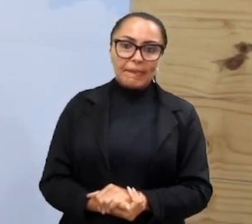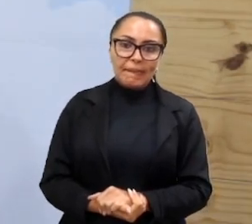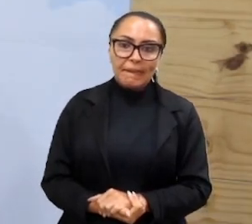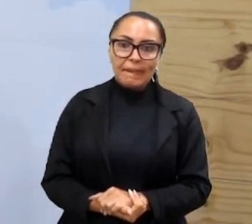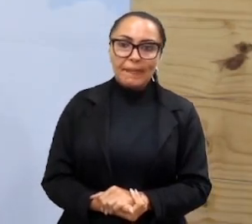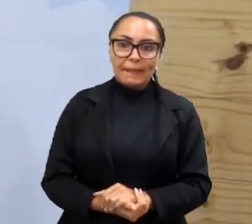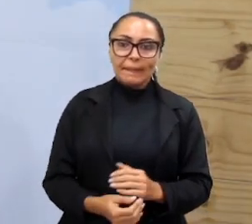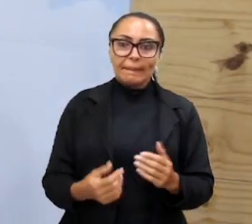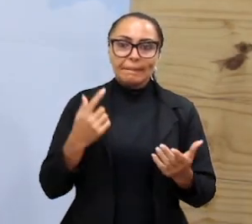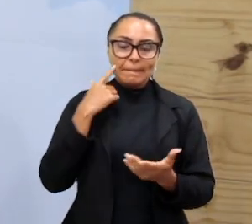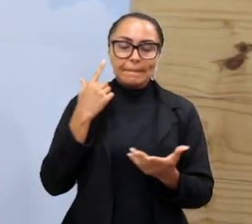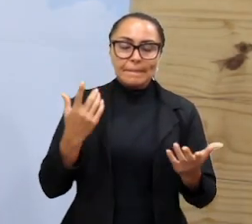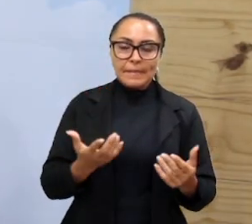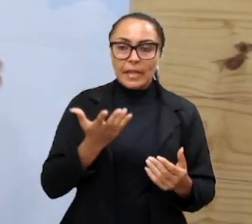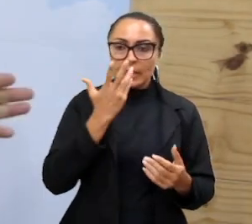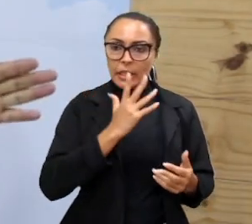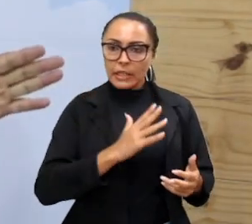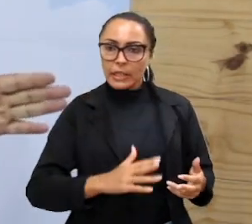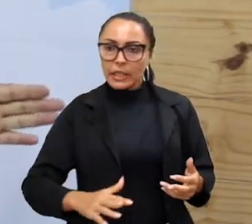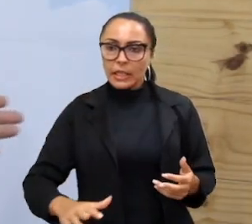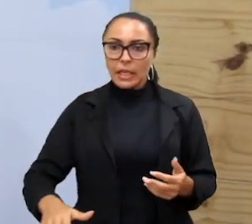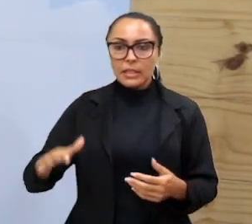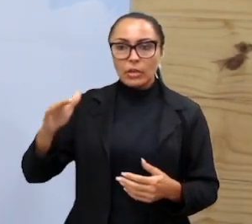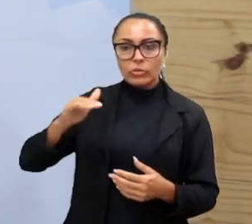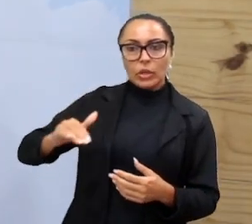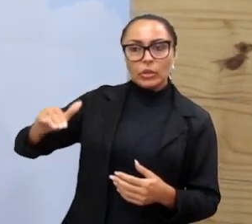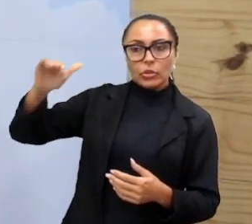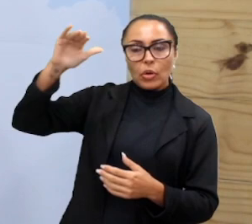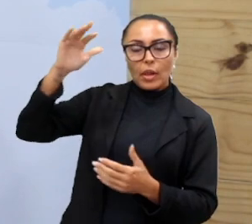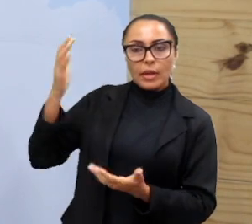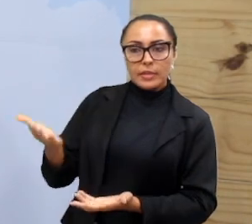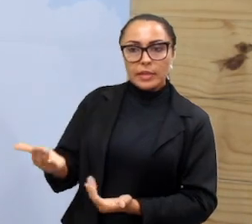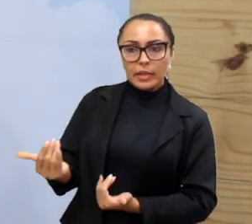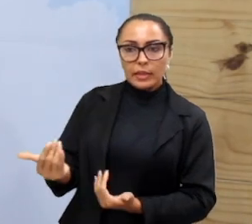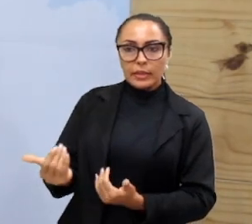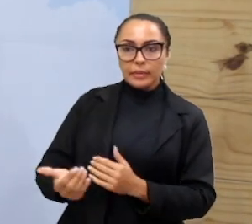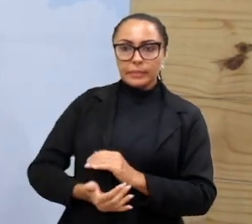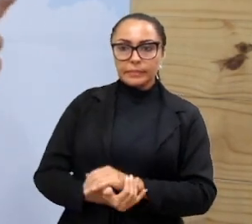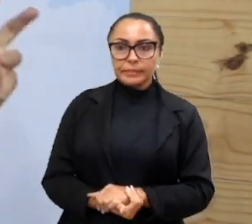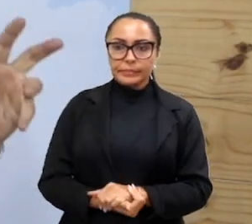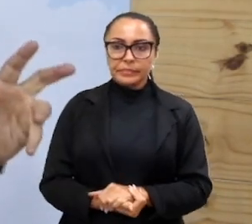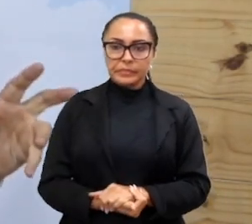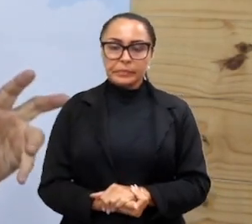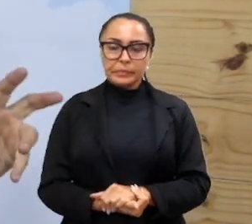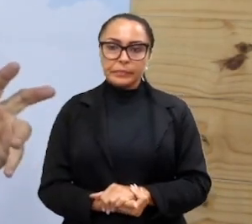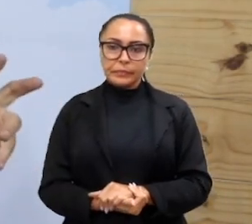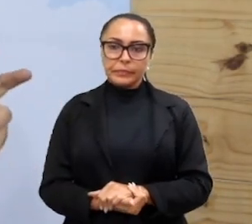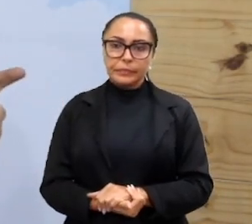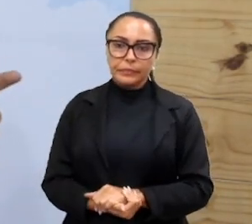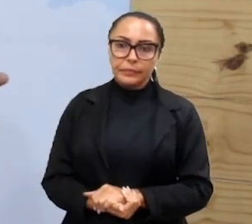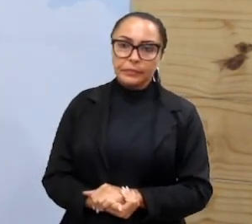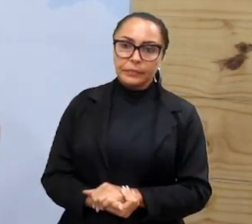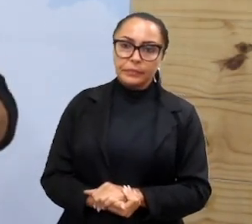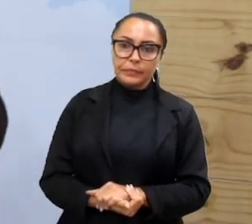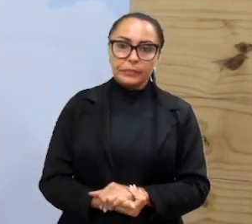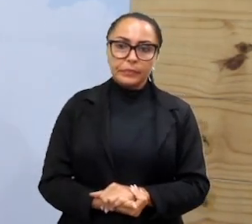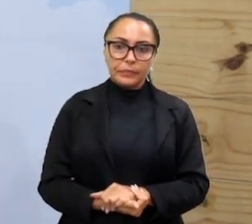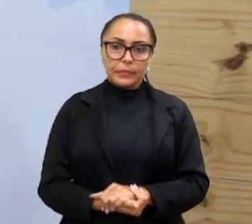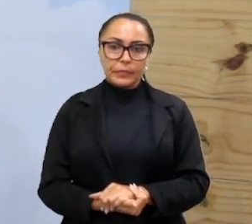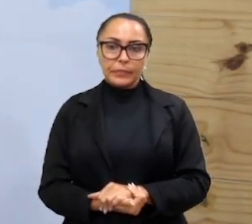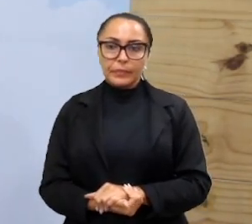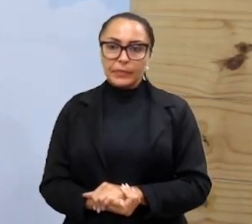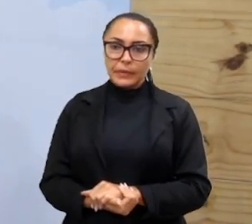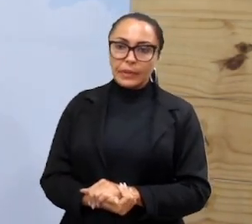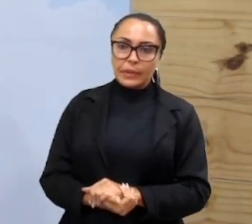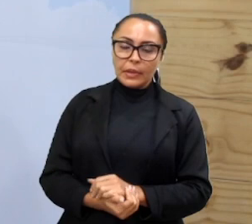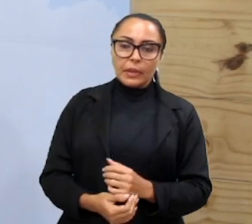da criança ou do adolescente, né, no ensino fundamental e no ensino médio, que esse público, né, ele tem um